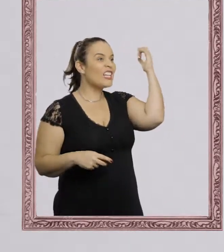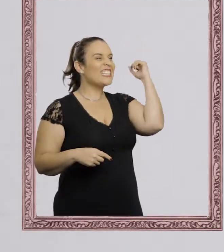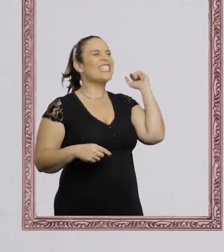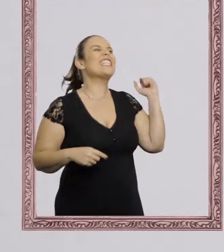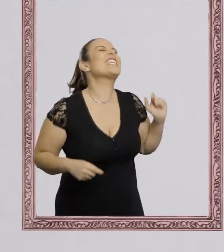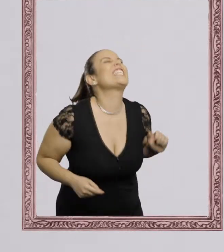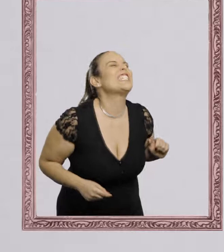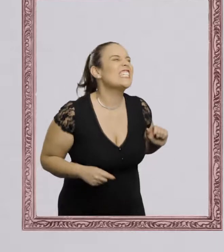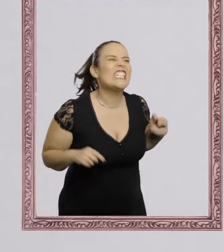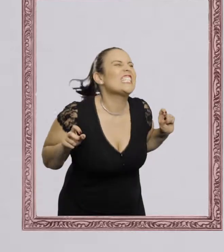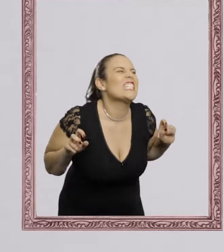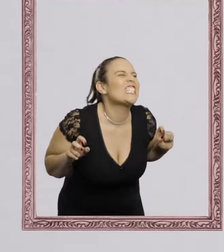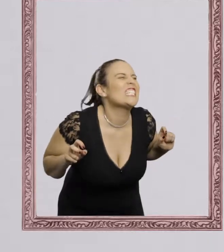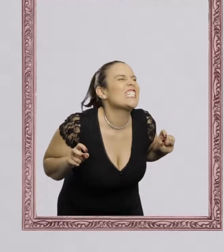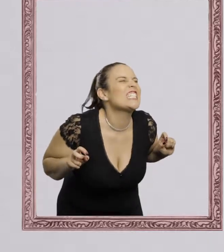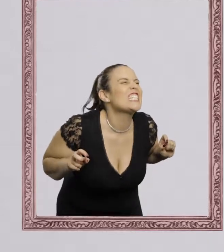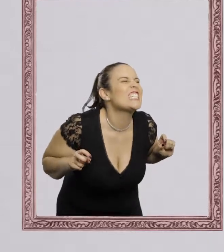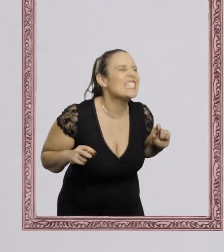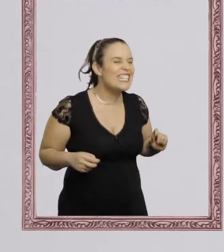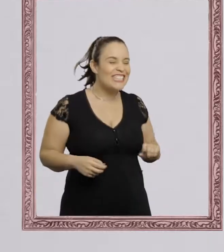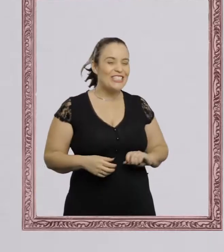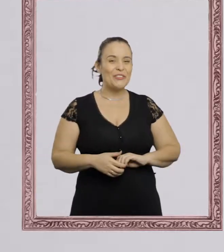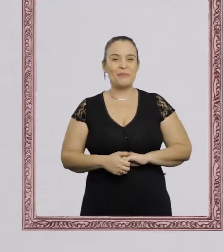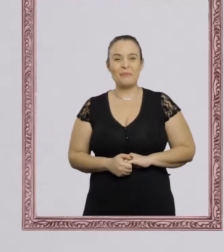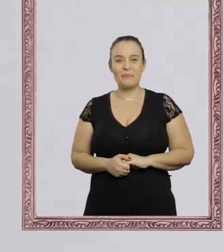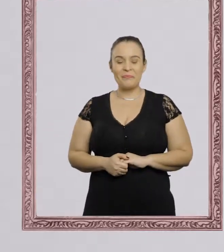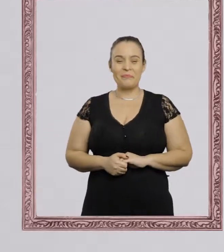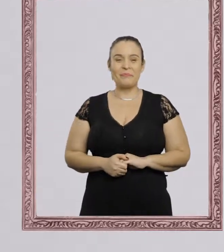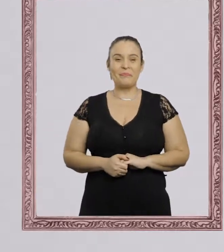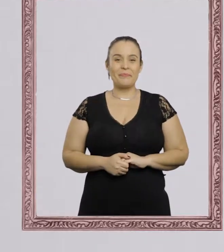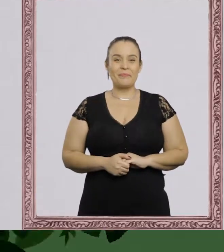Ele mostrou os dentes para ela e rosnou.